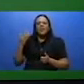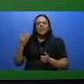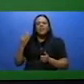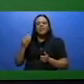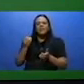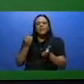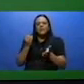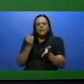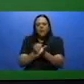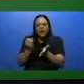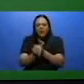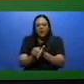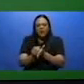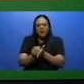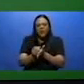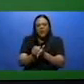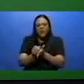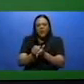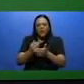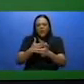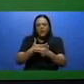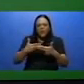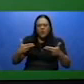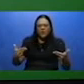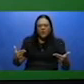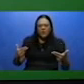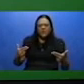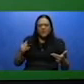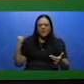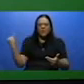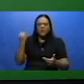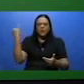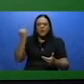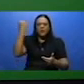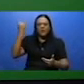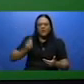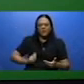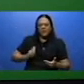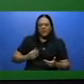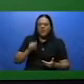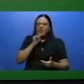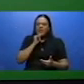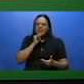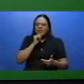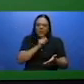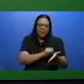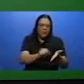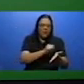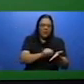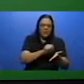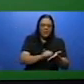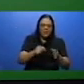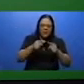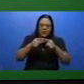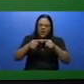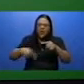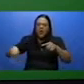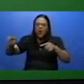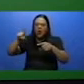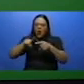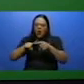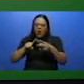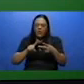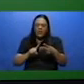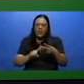povos que inventaram, por exemplo, a escrita, a roda, a matemática. Tá vendo aquilo que